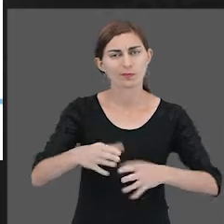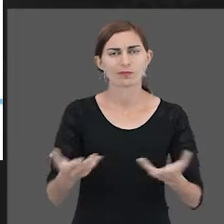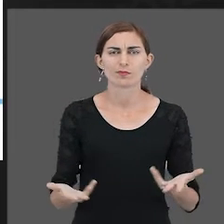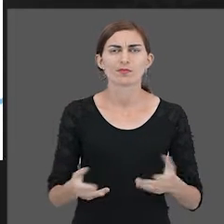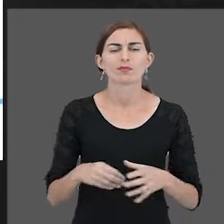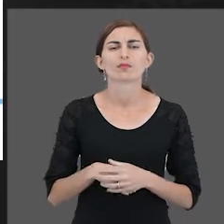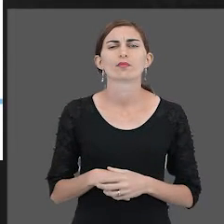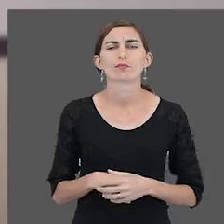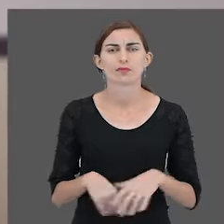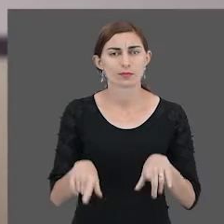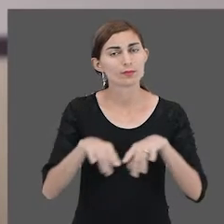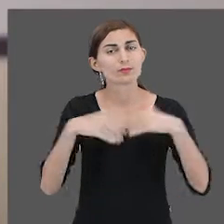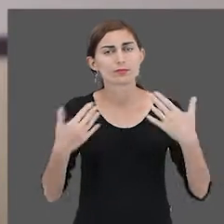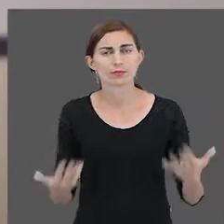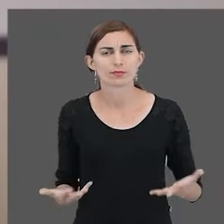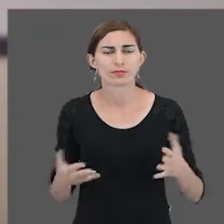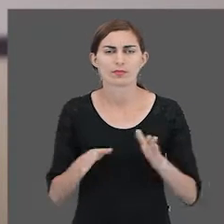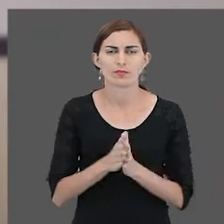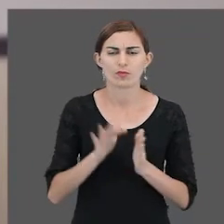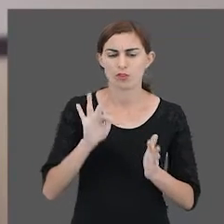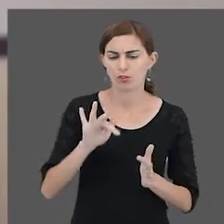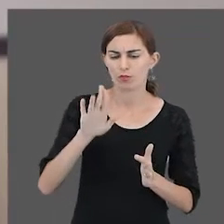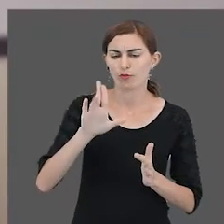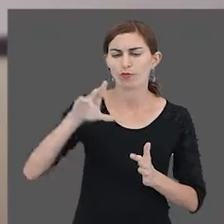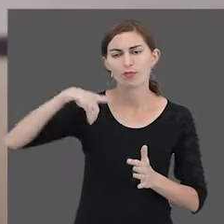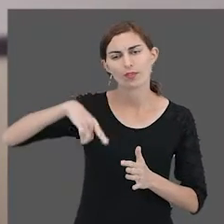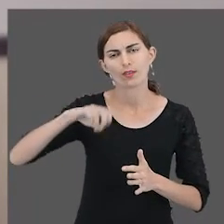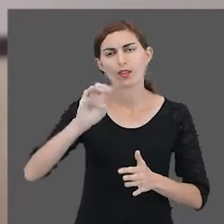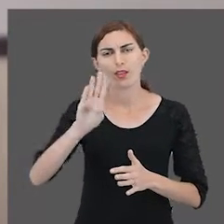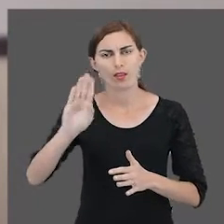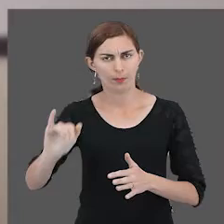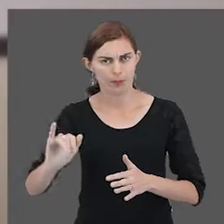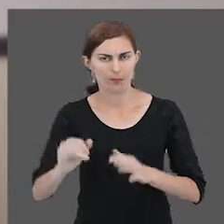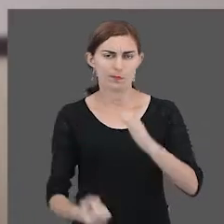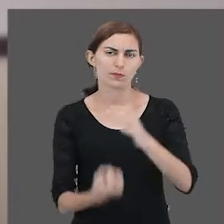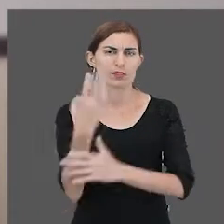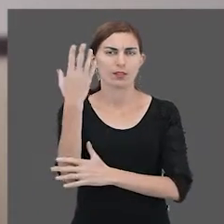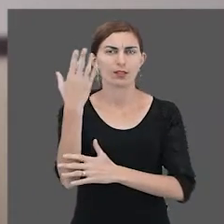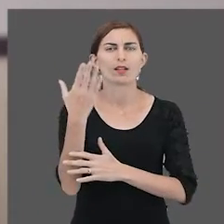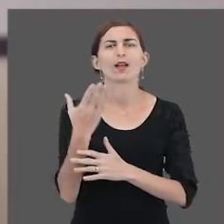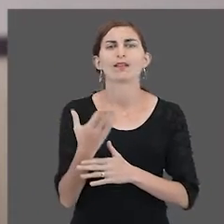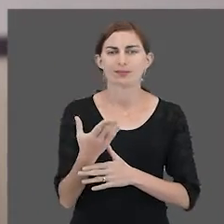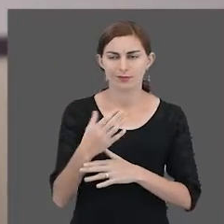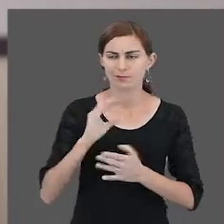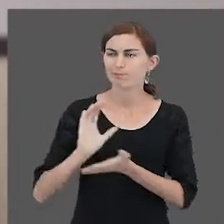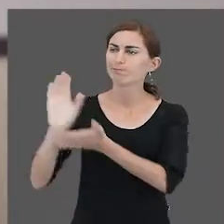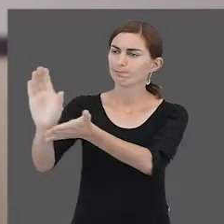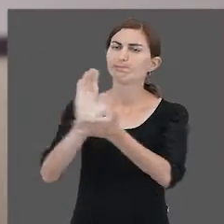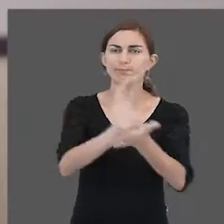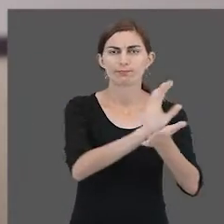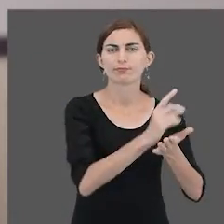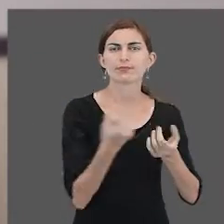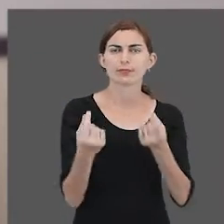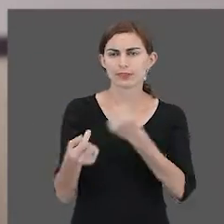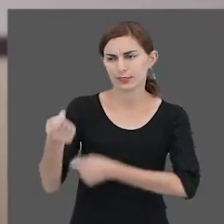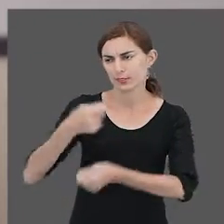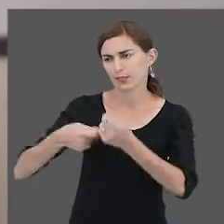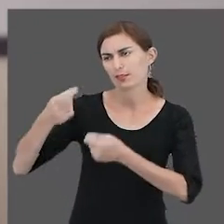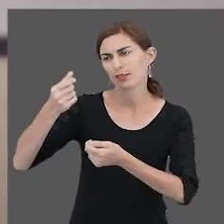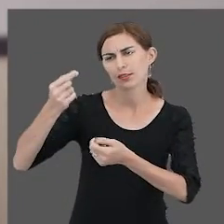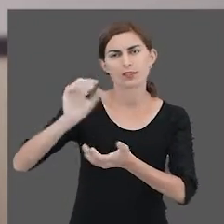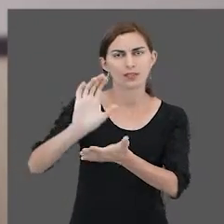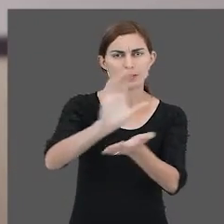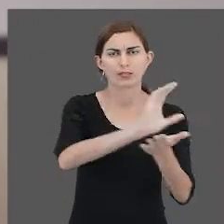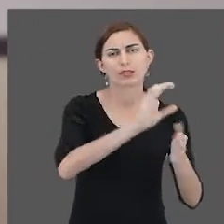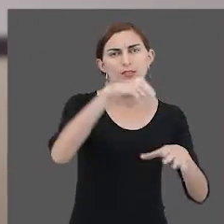ensino oferecido. Então, o Fundeb, ele é um fundo criado para redistribuir recursos